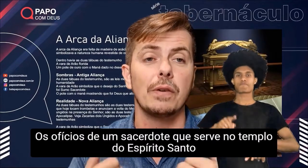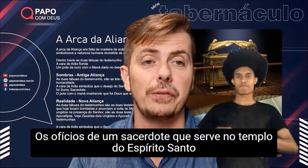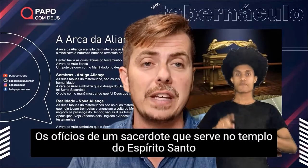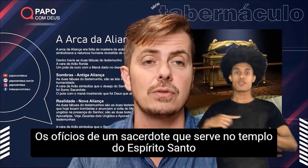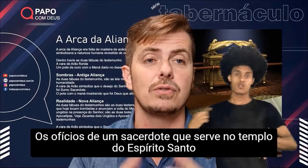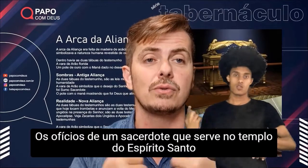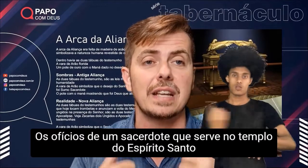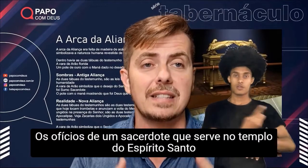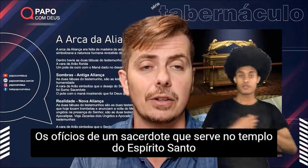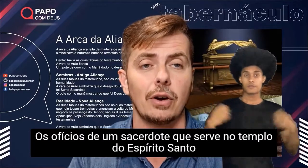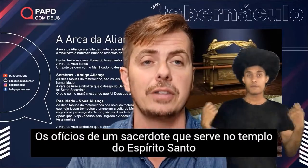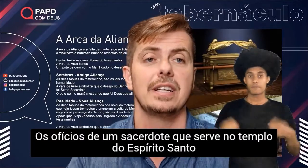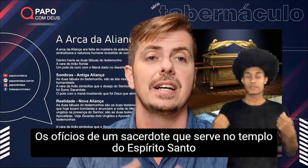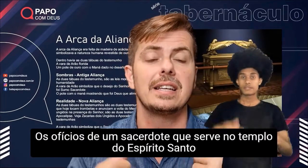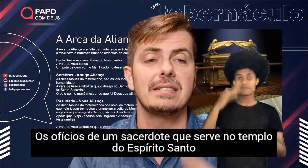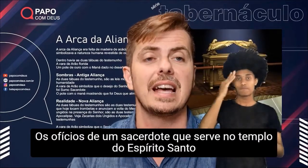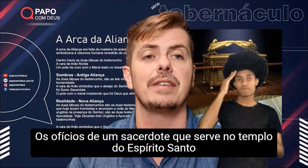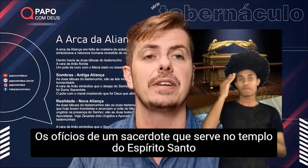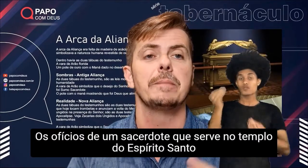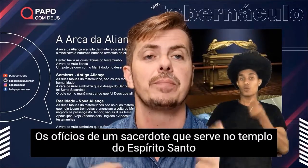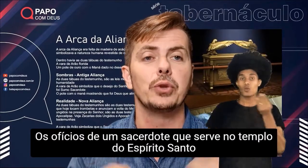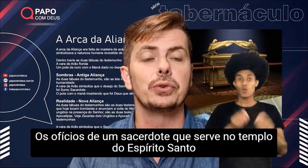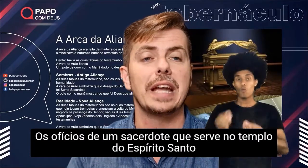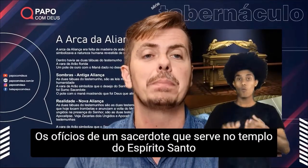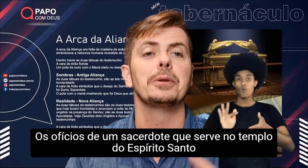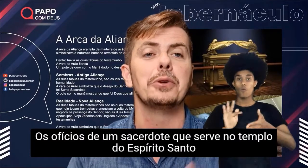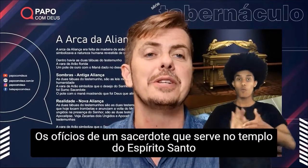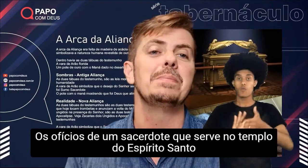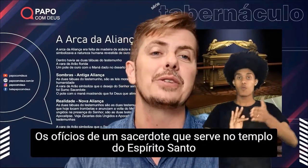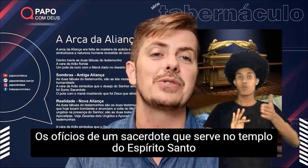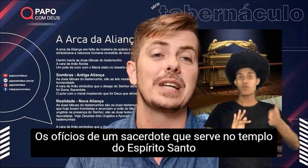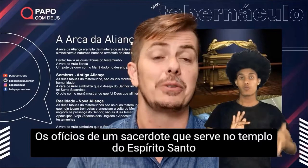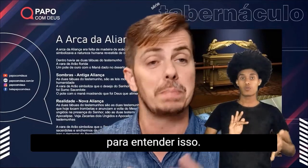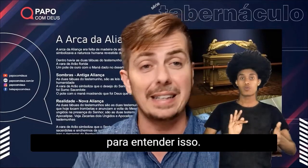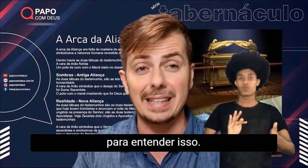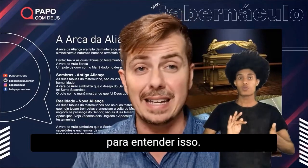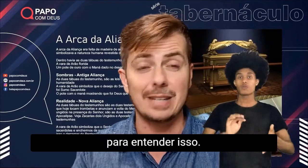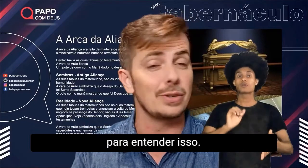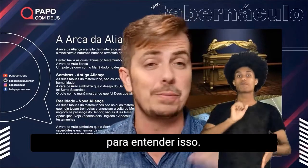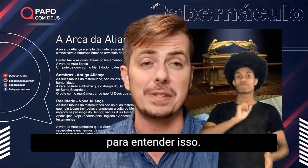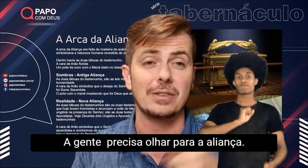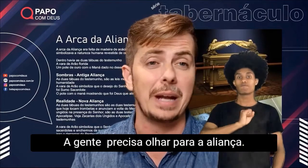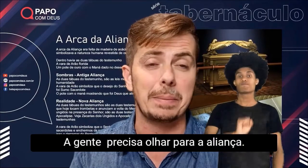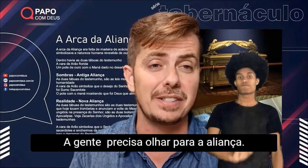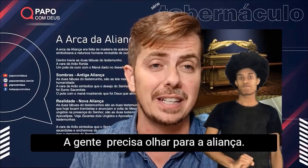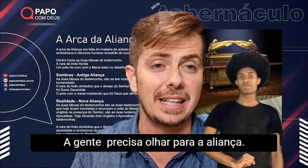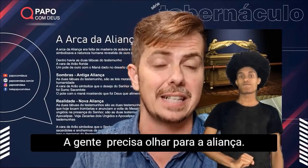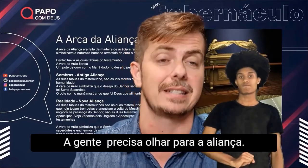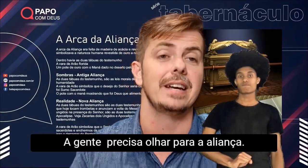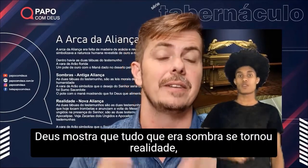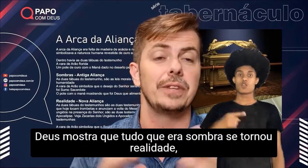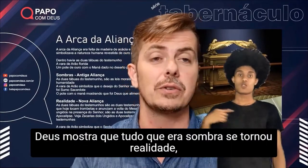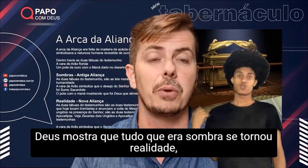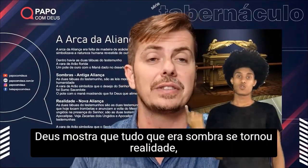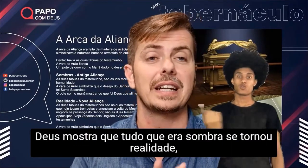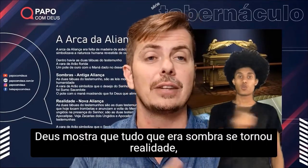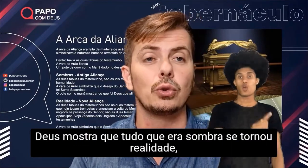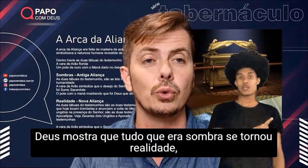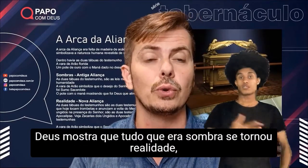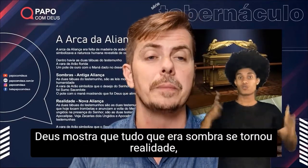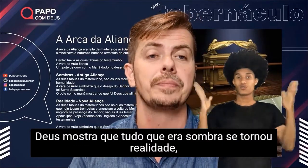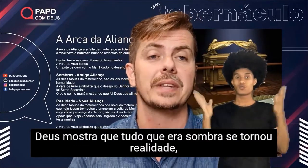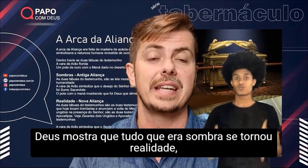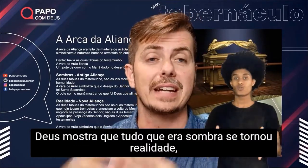saber os ofícios de um sacerdote que serve no templo do Espírito Santo. Para entender isso, a gente precisa olhar para a Antiga Aliança. Deus mostra